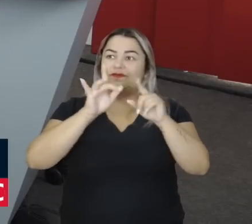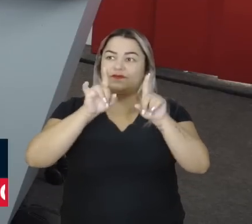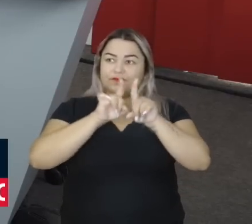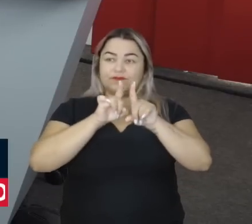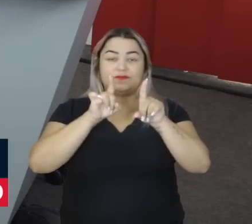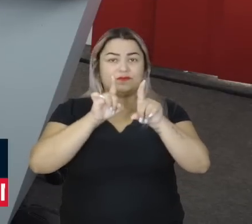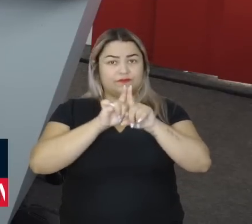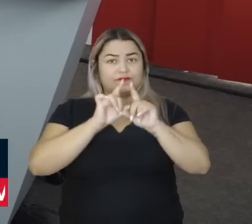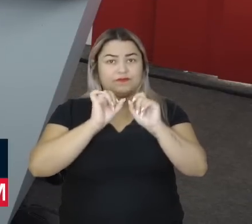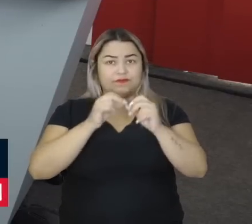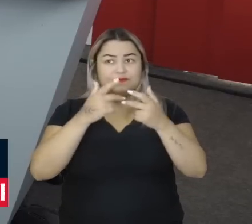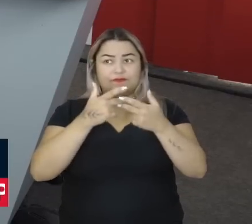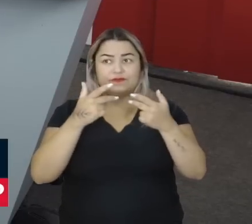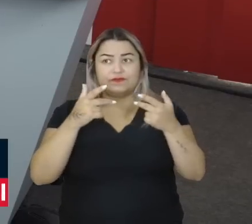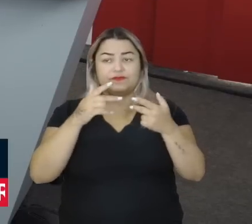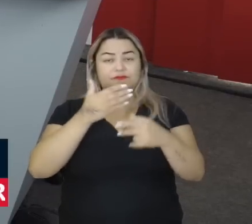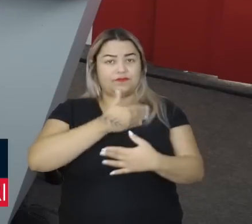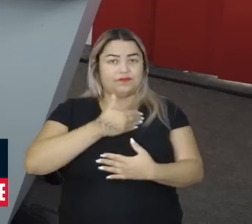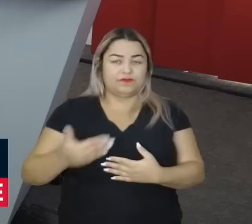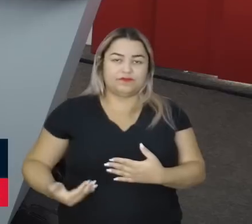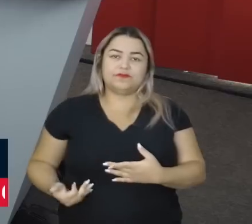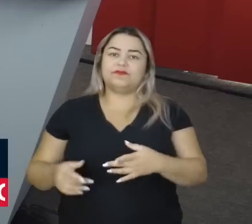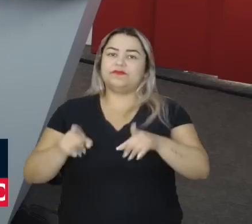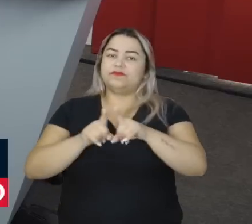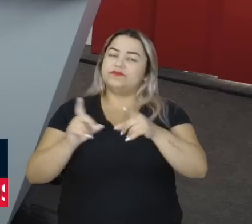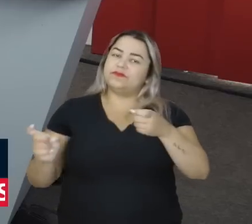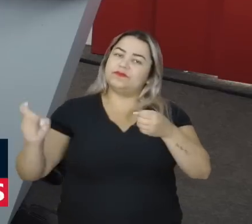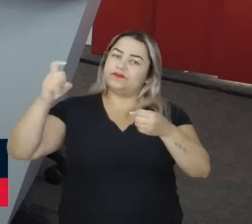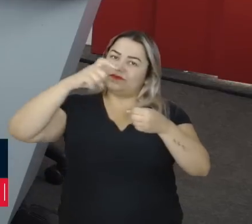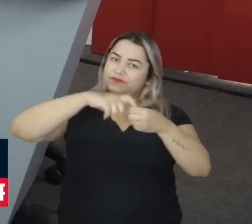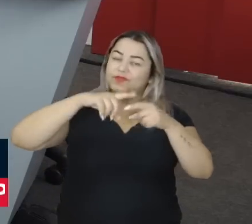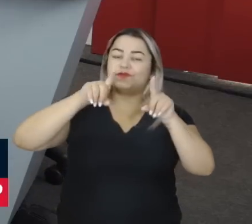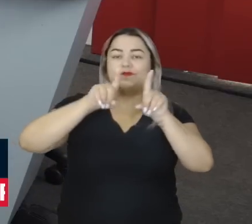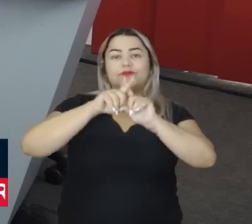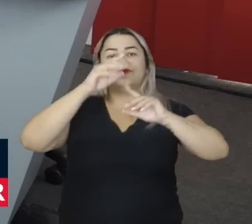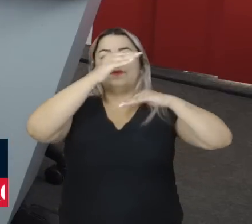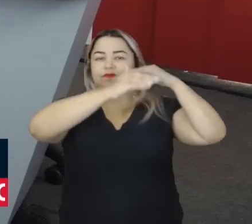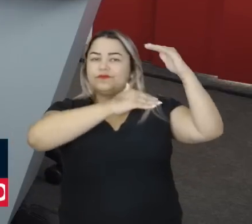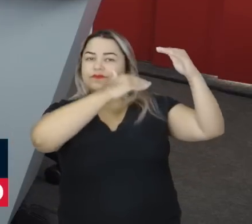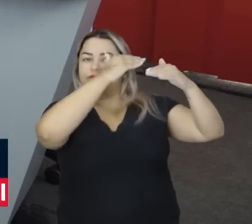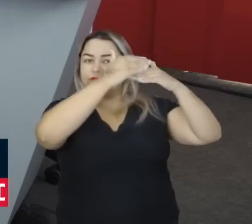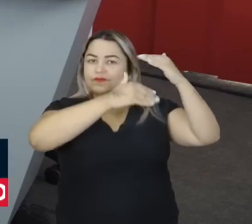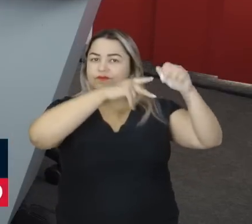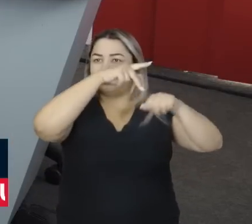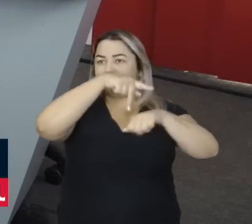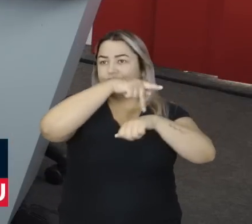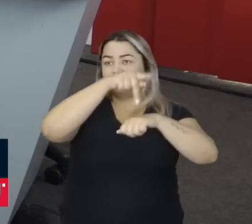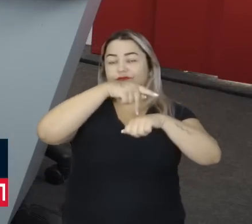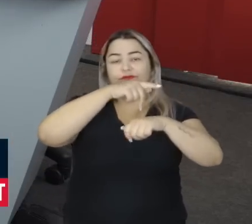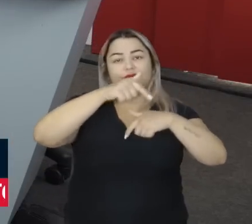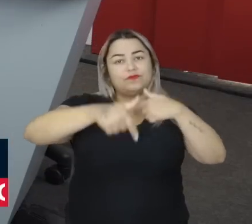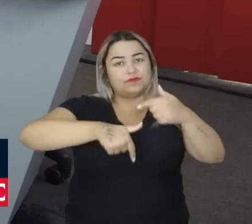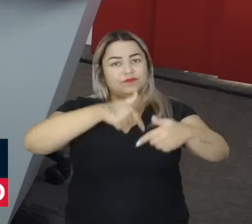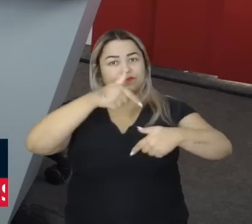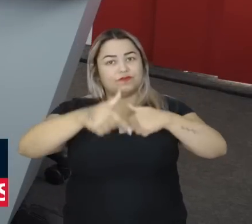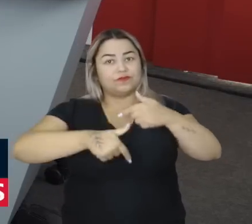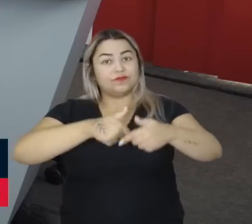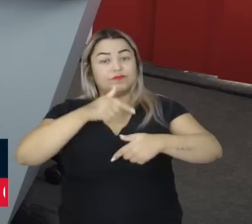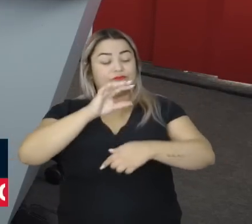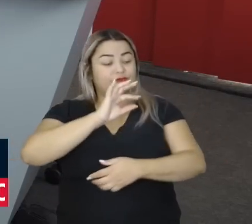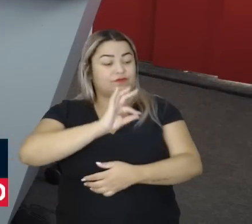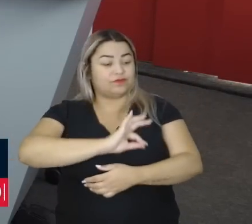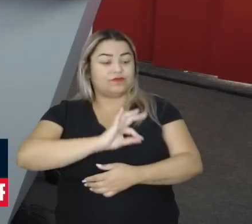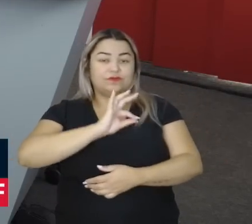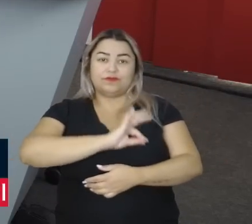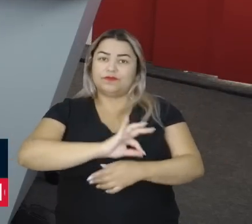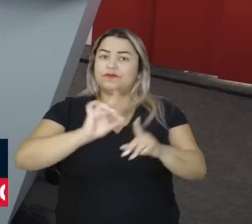medidas adotadas pelo governo estão apontando para a retomada do desenvolvimento no país, com a geração de empregos, de renda. Que medidas